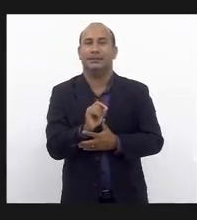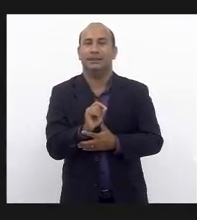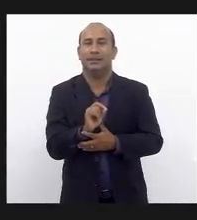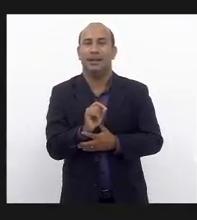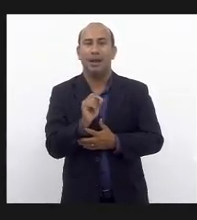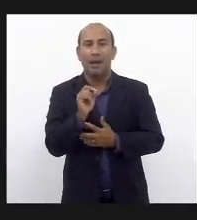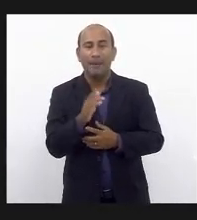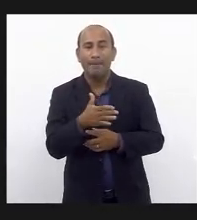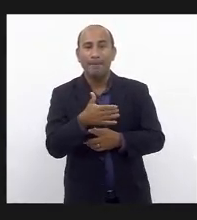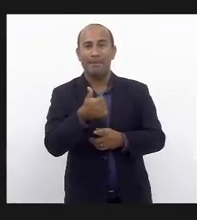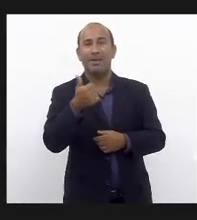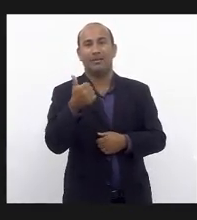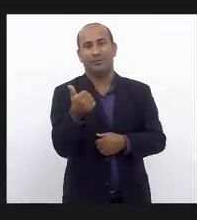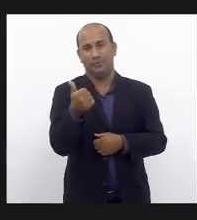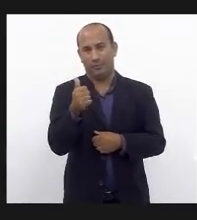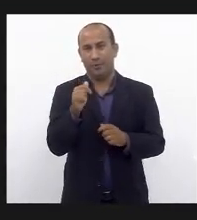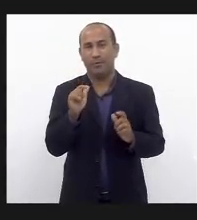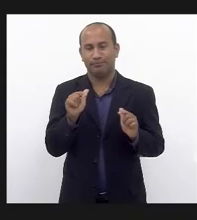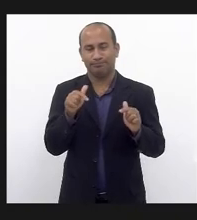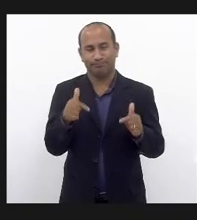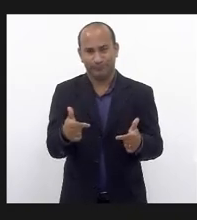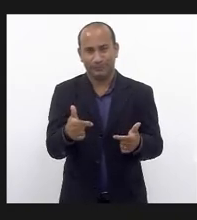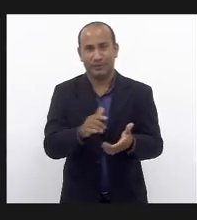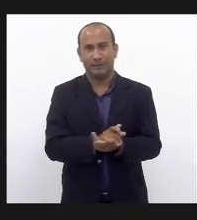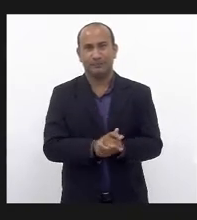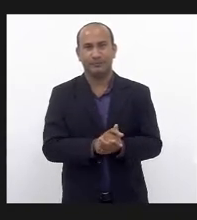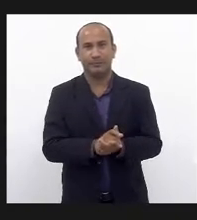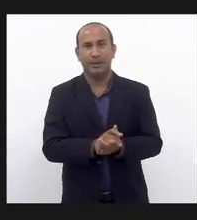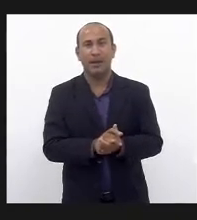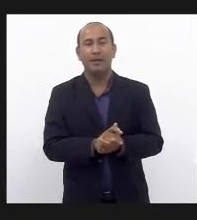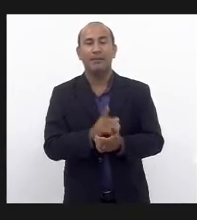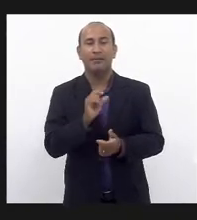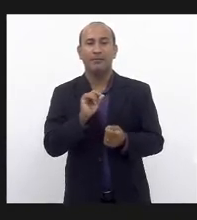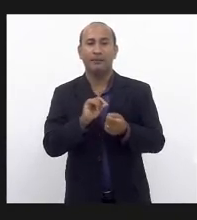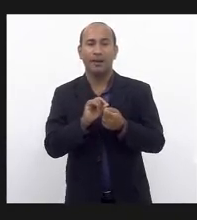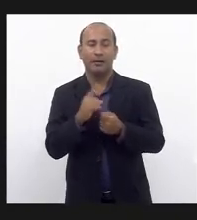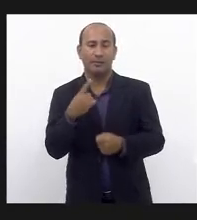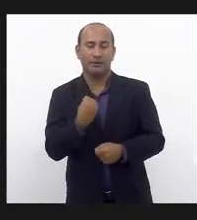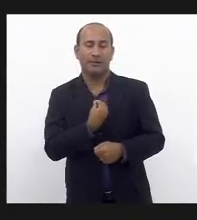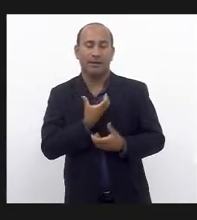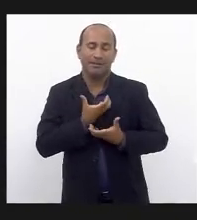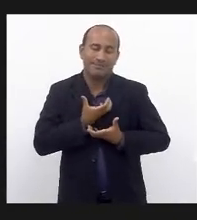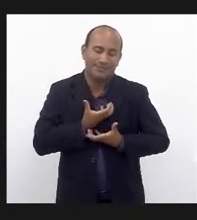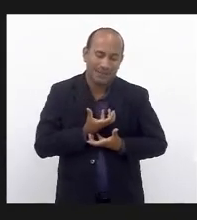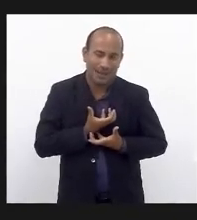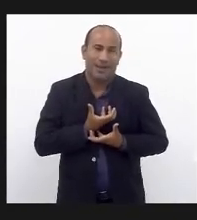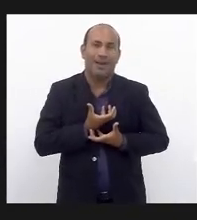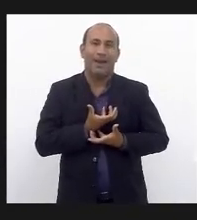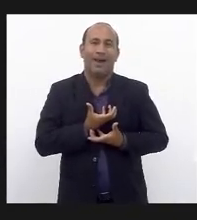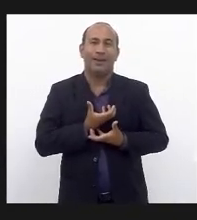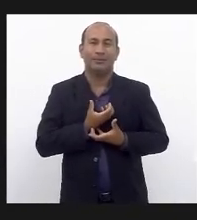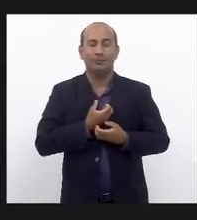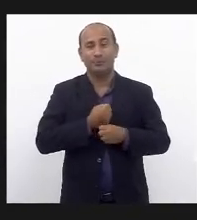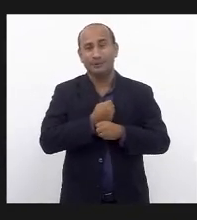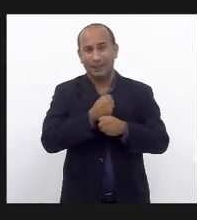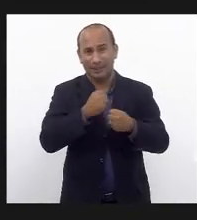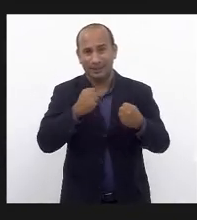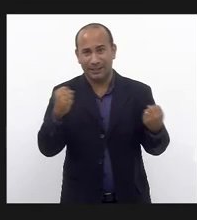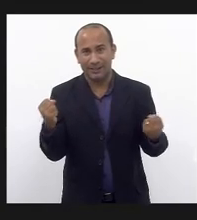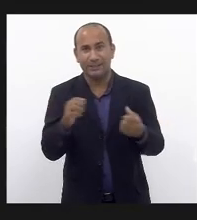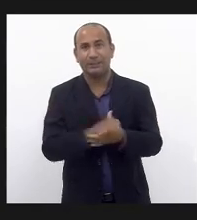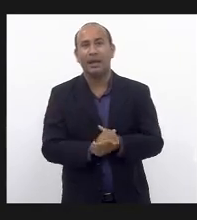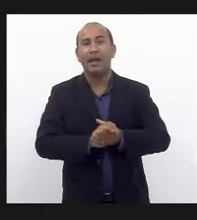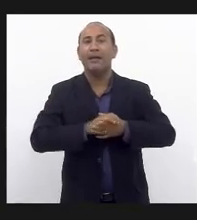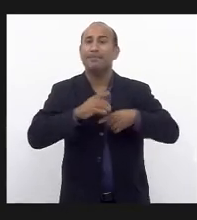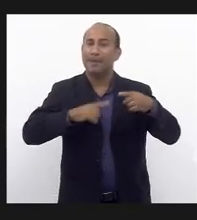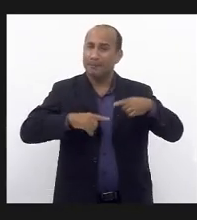é melhor, né, no exercício. Então, isso nos traz um desgaste emocional muito grande. E esse